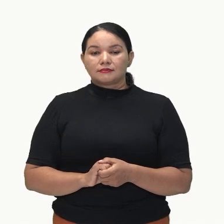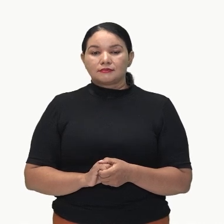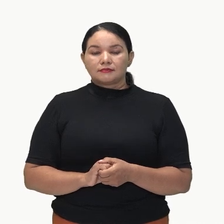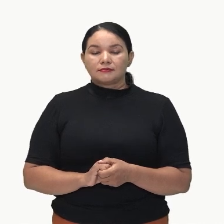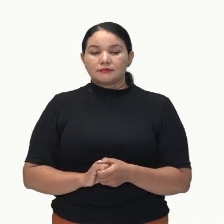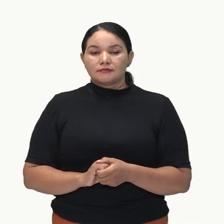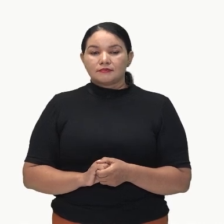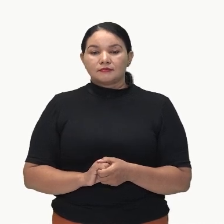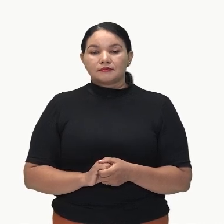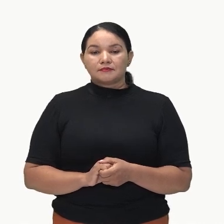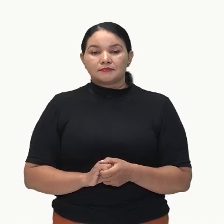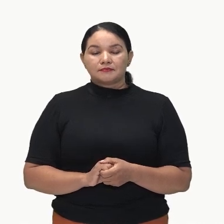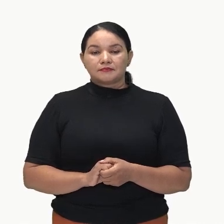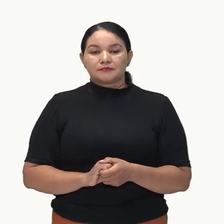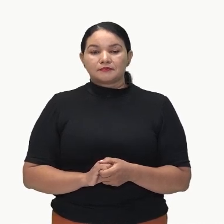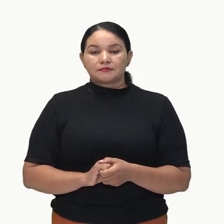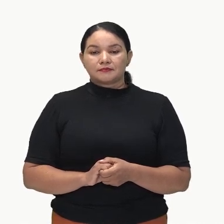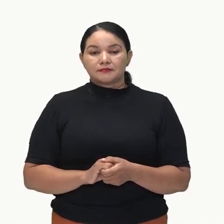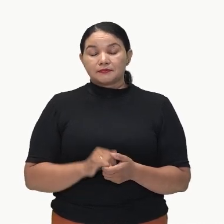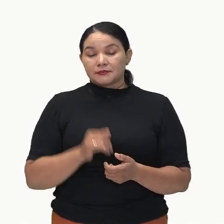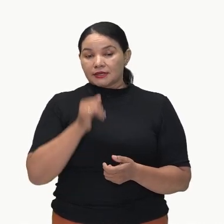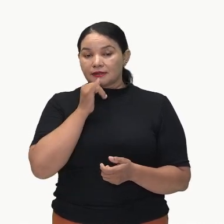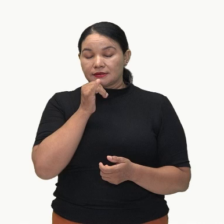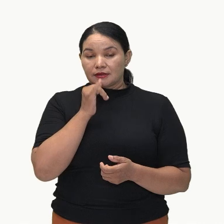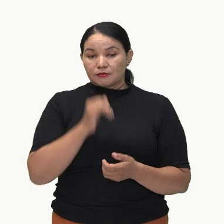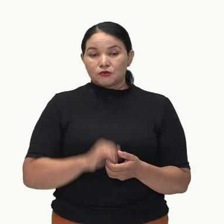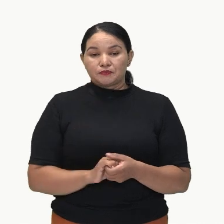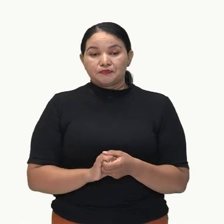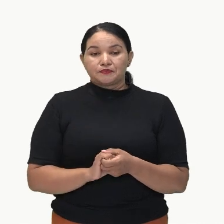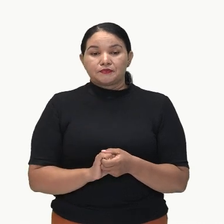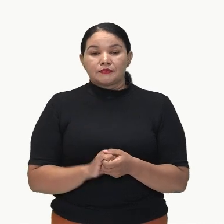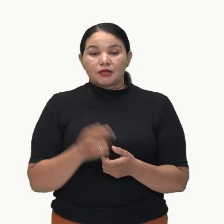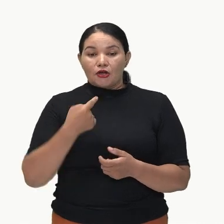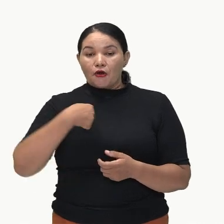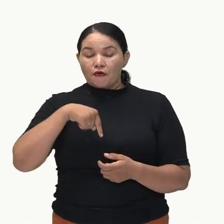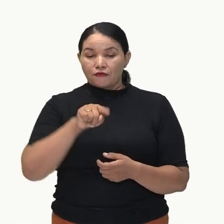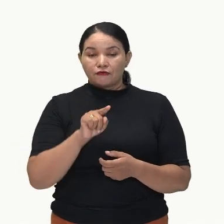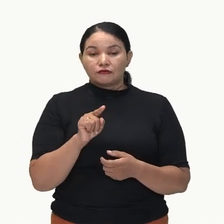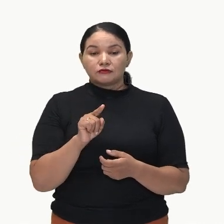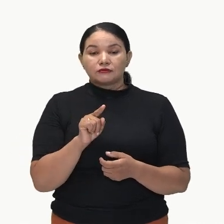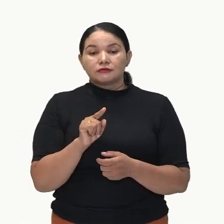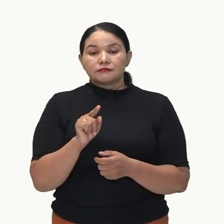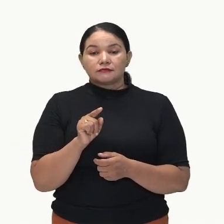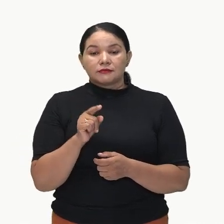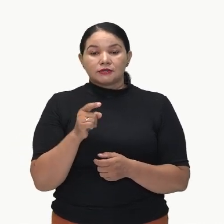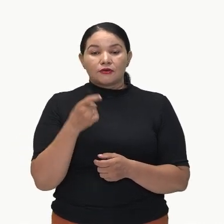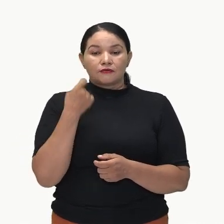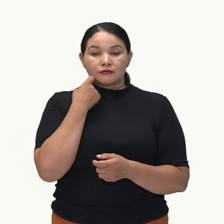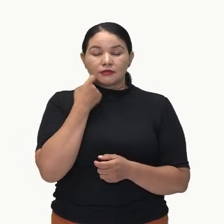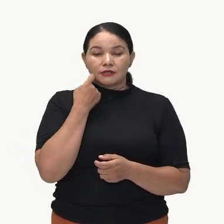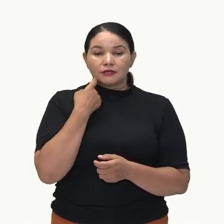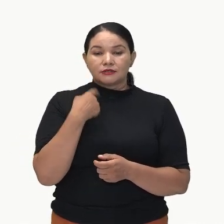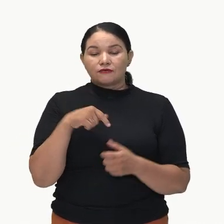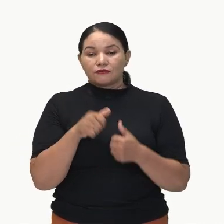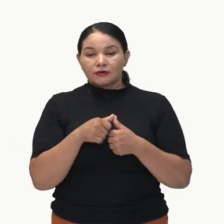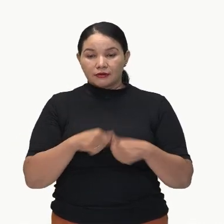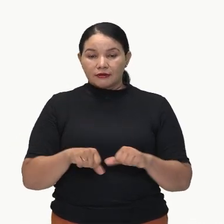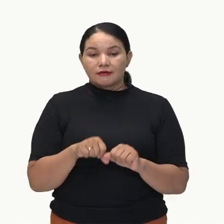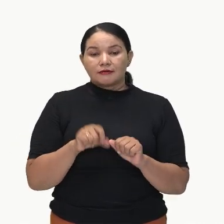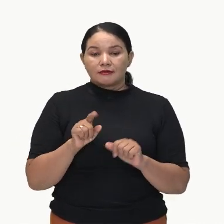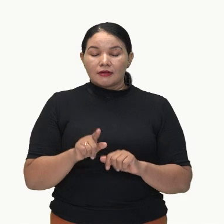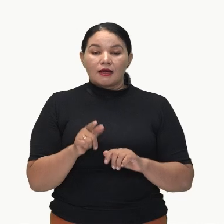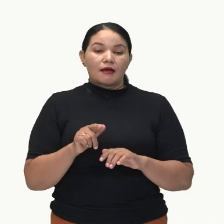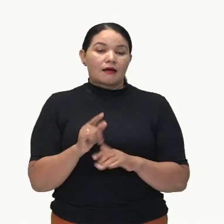fin. Por ejemplo, fui el viernes temprano e estuve allá hasta el domingo por